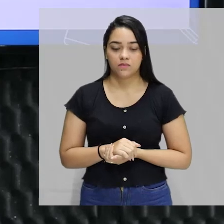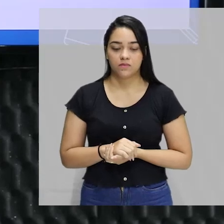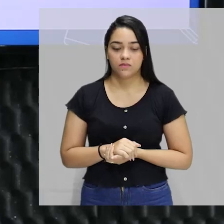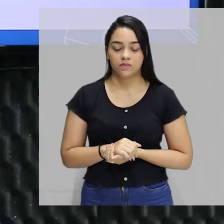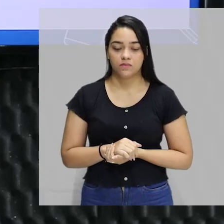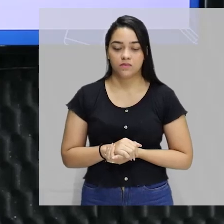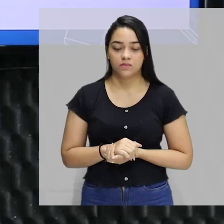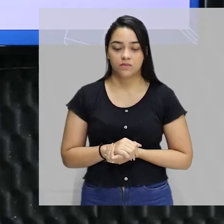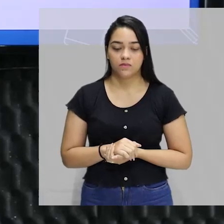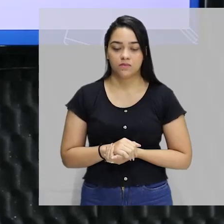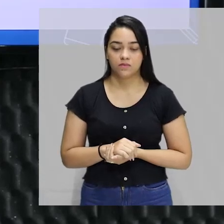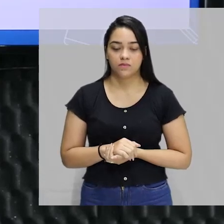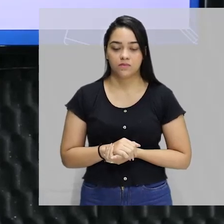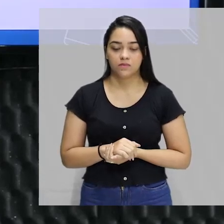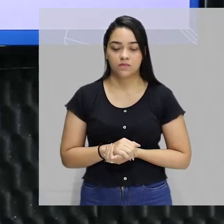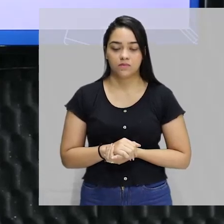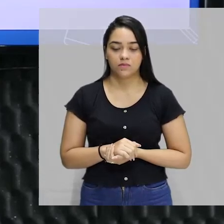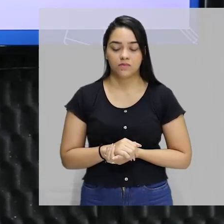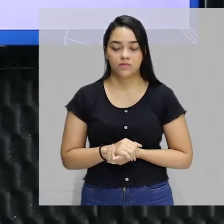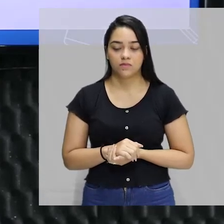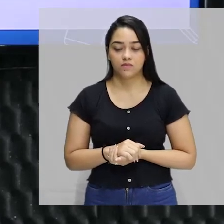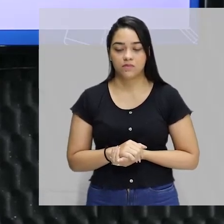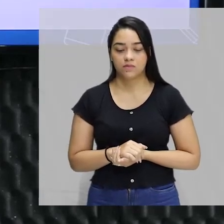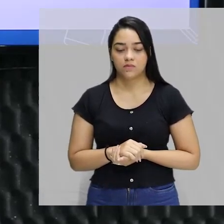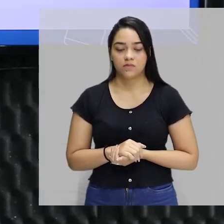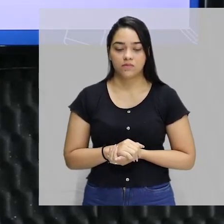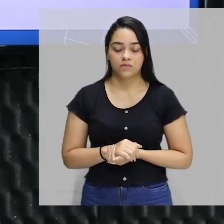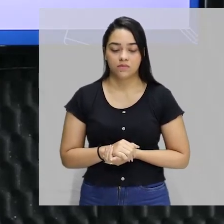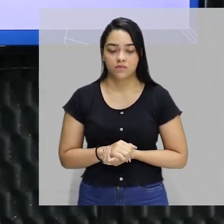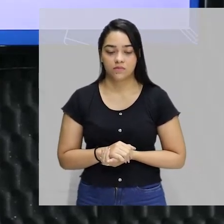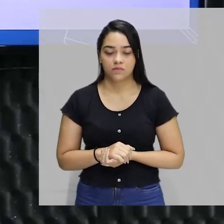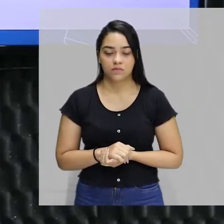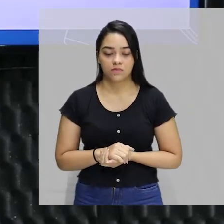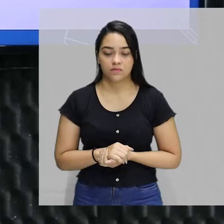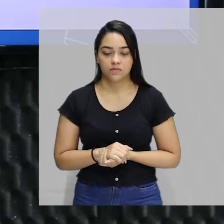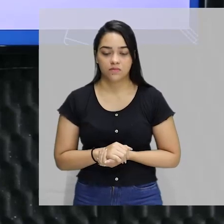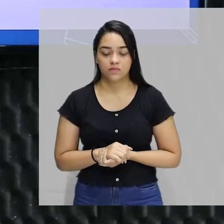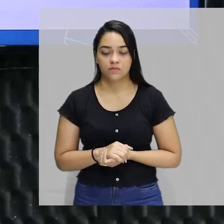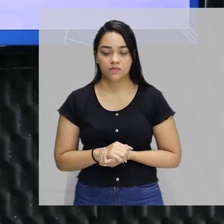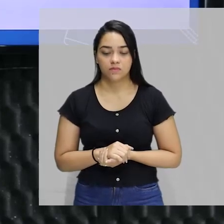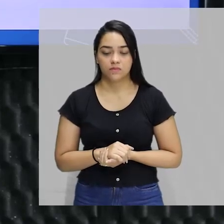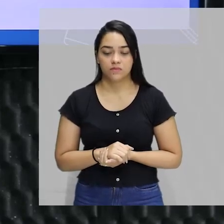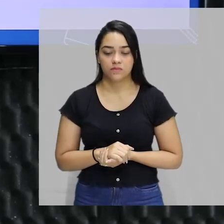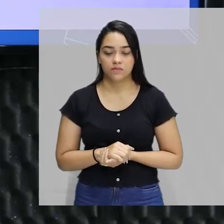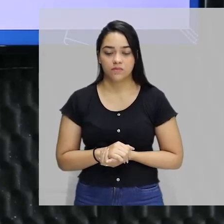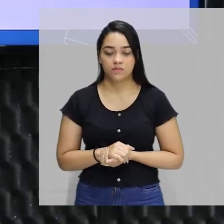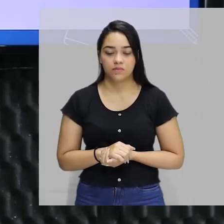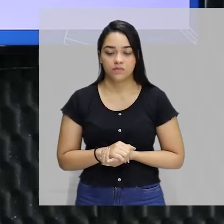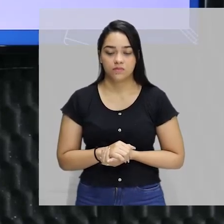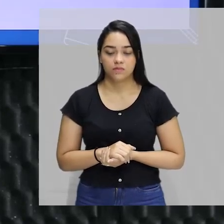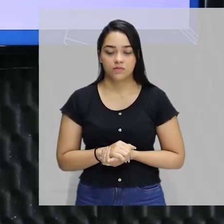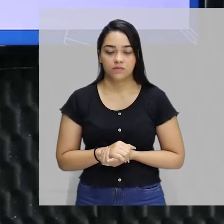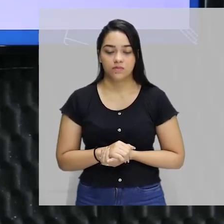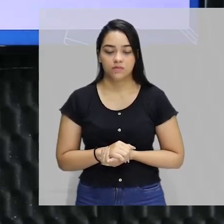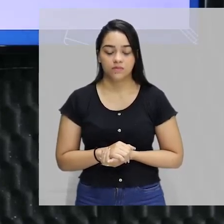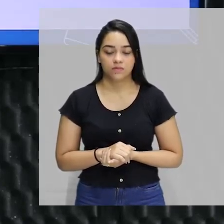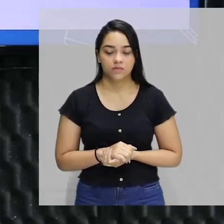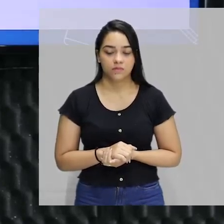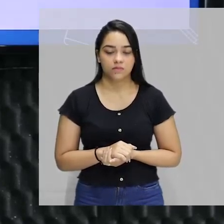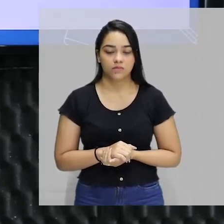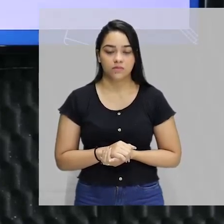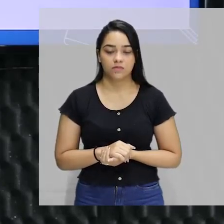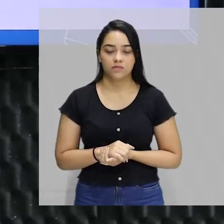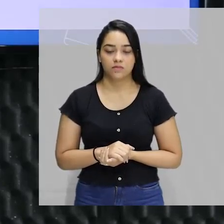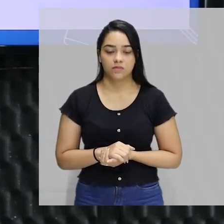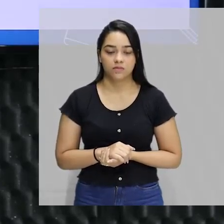a ser estudados e novos elementos são descobertos, de modo que novas categorias não tão conhecidas surgem também no estudo